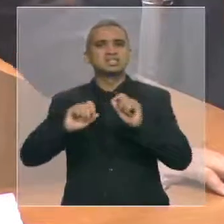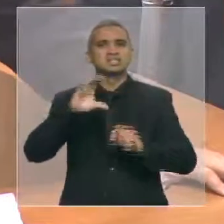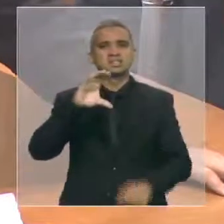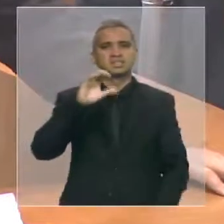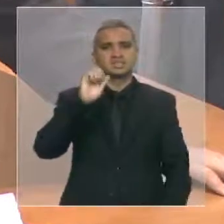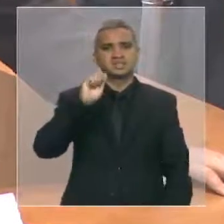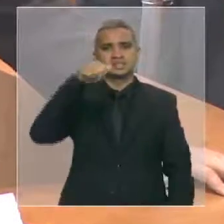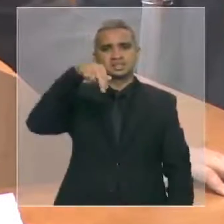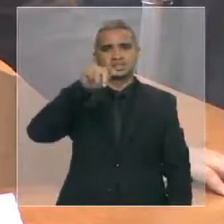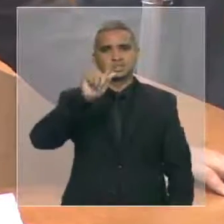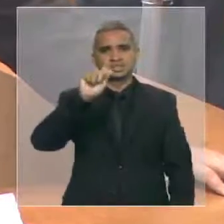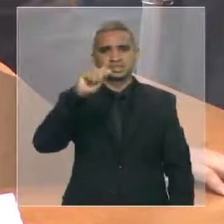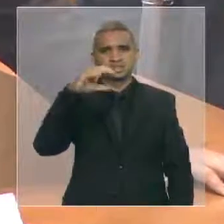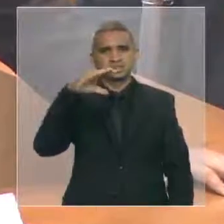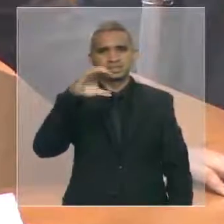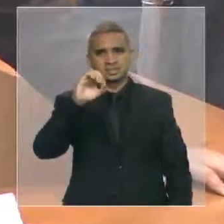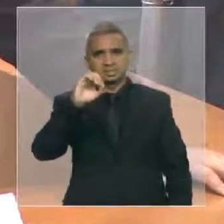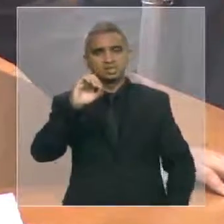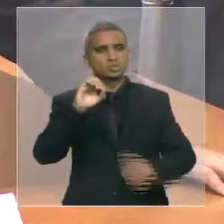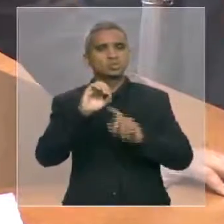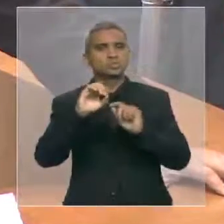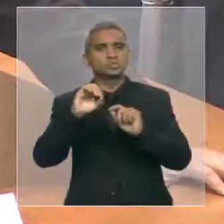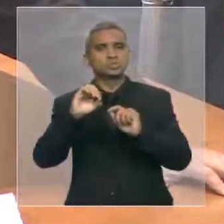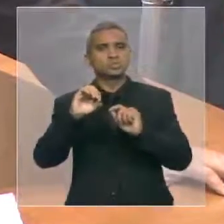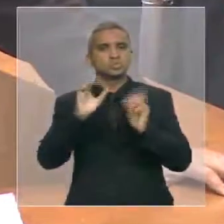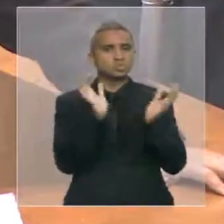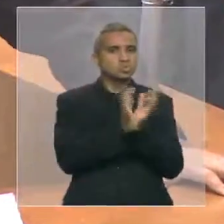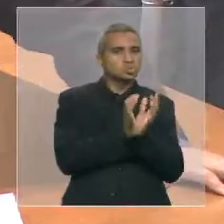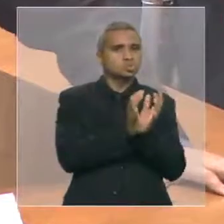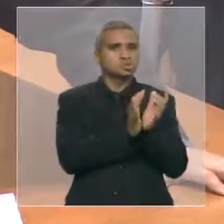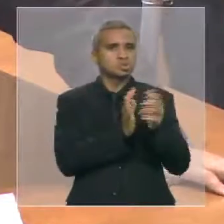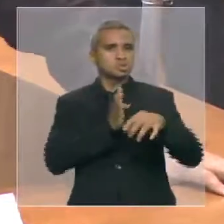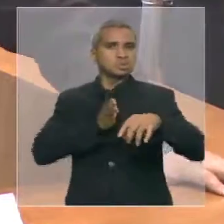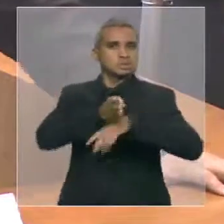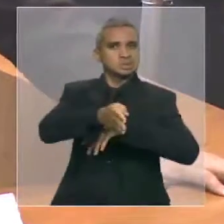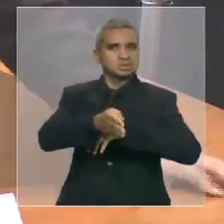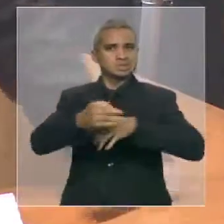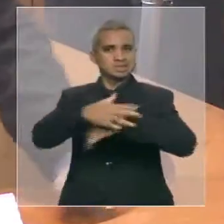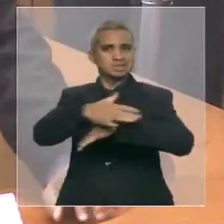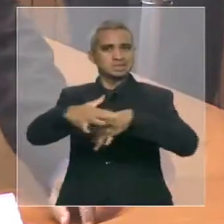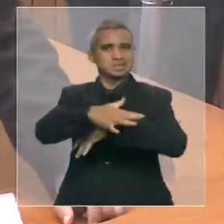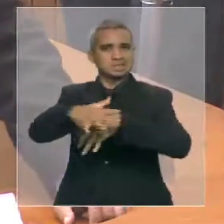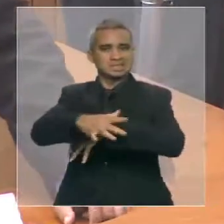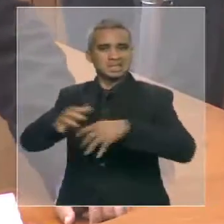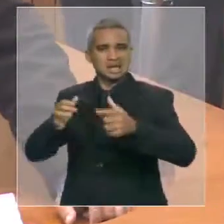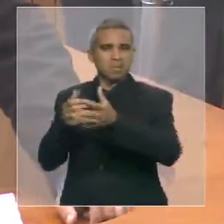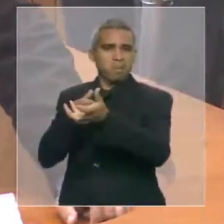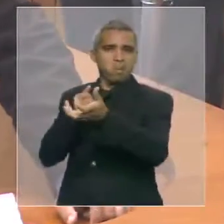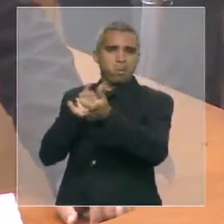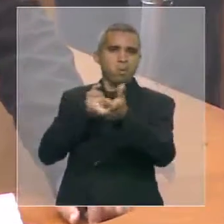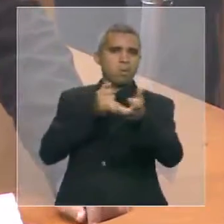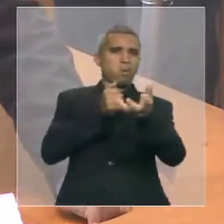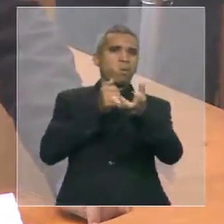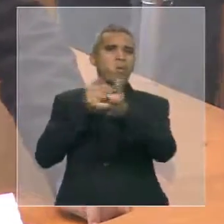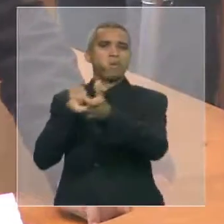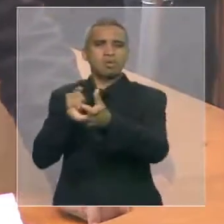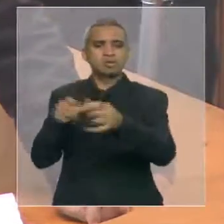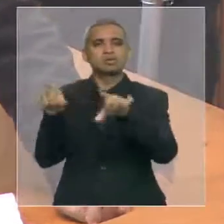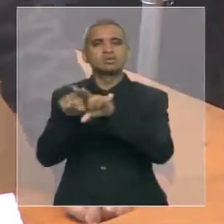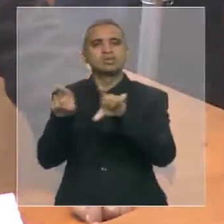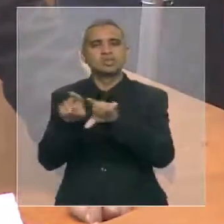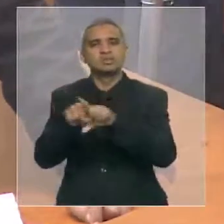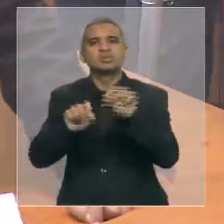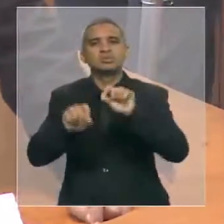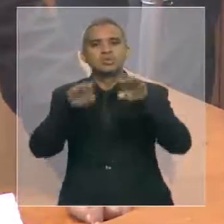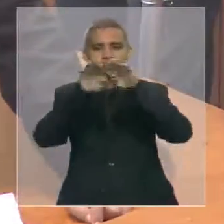na cidade tocando terror, como também as explosões de caixas